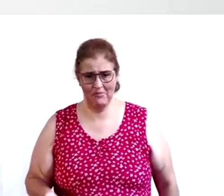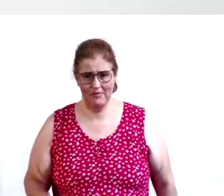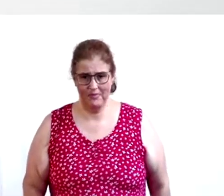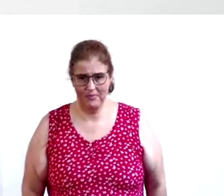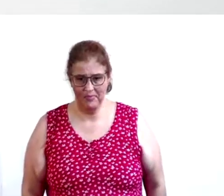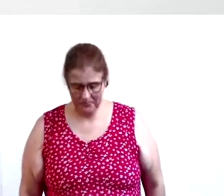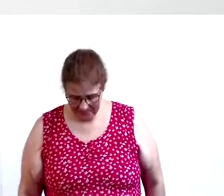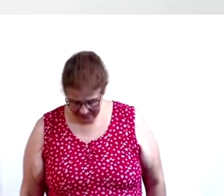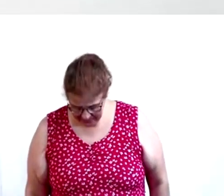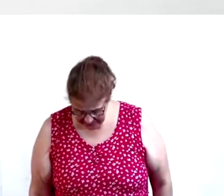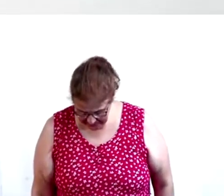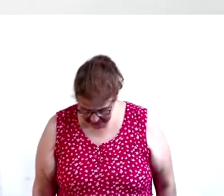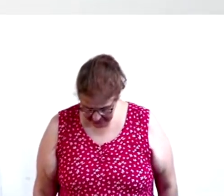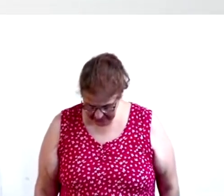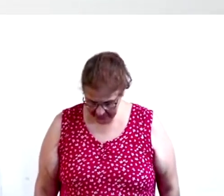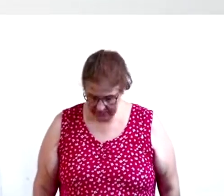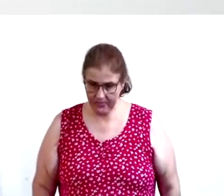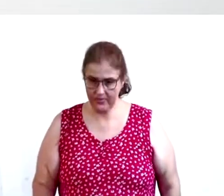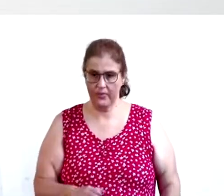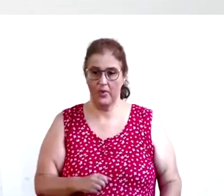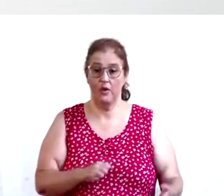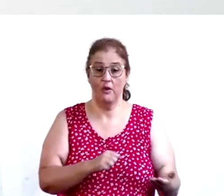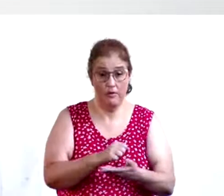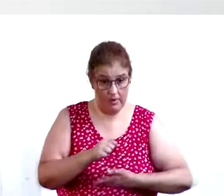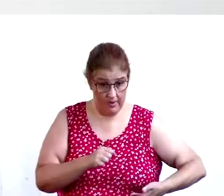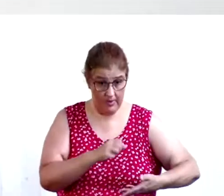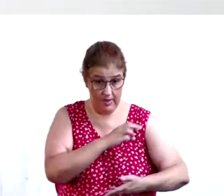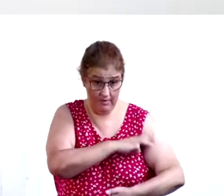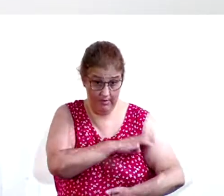bonita. Fundamento da missão: